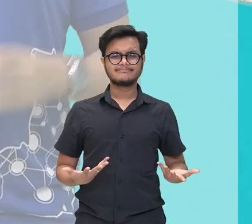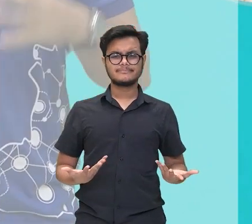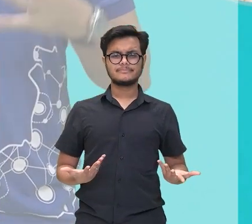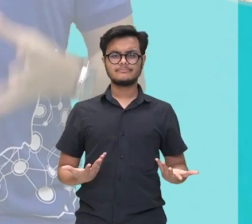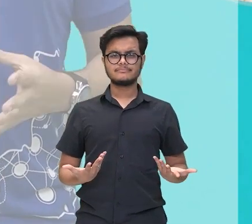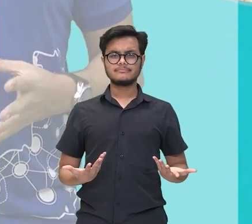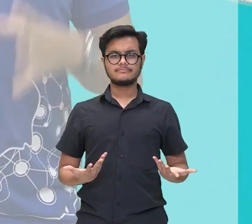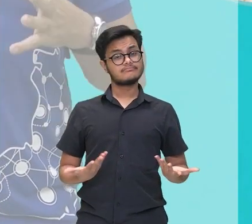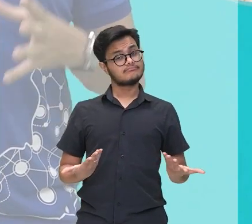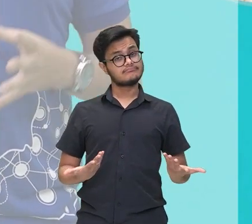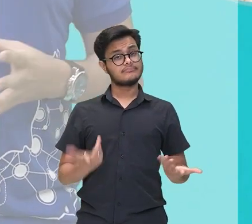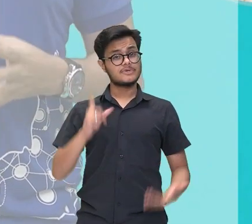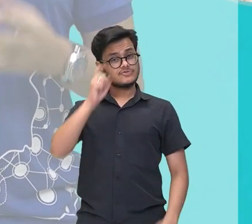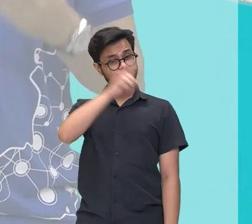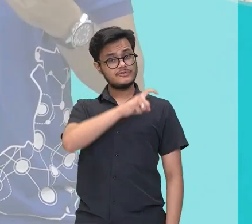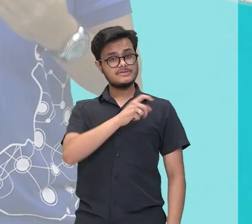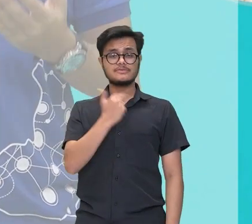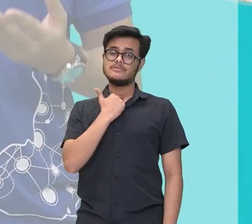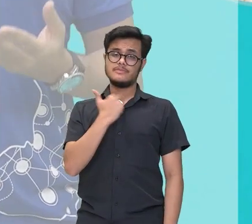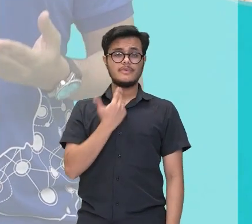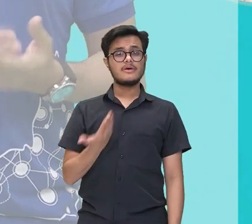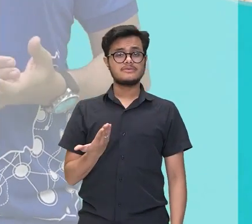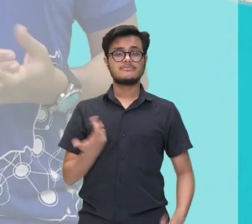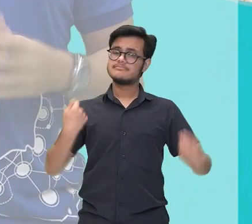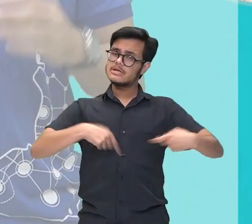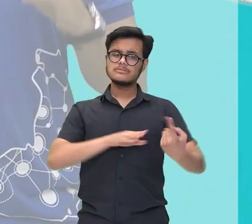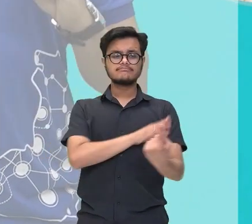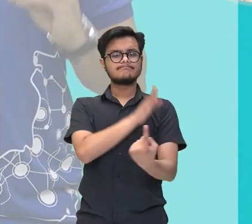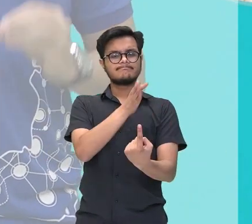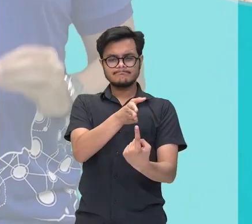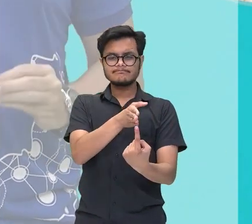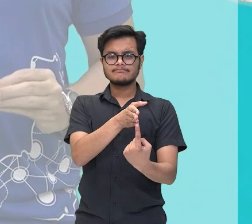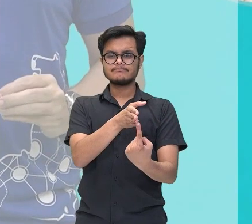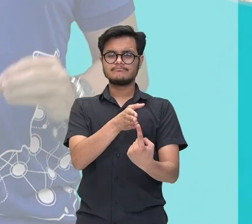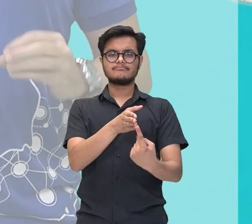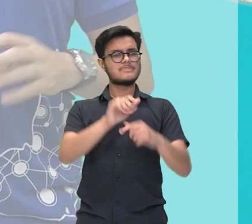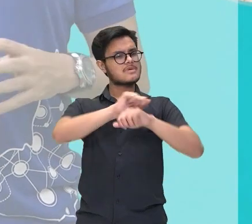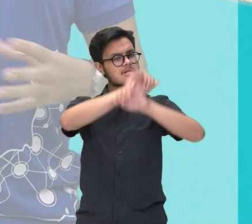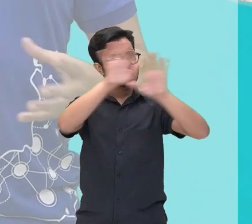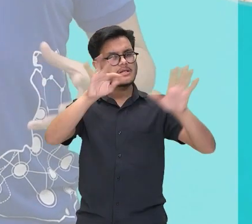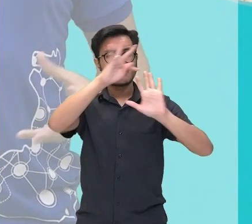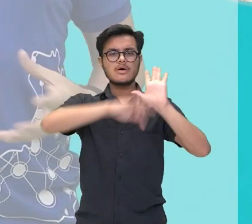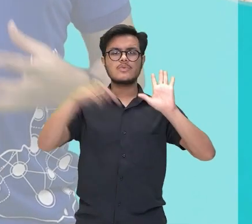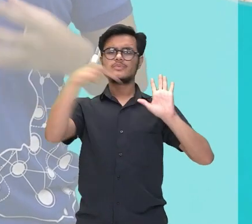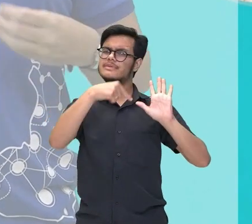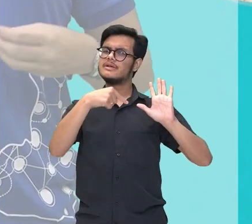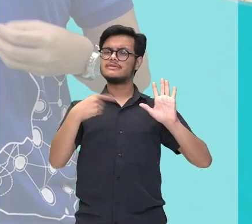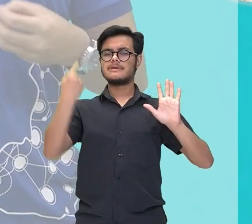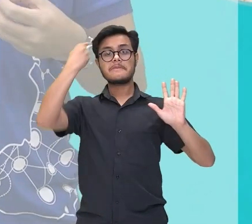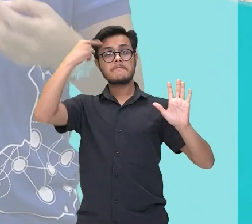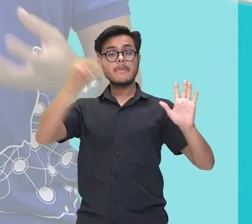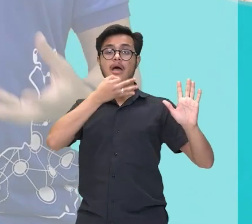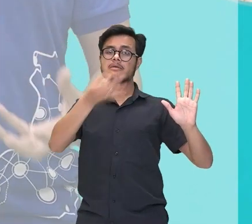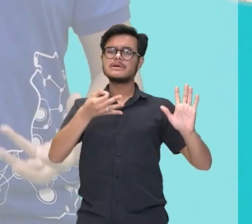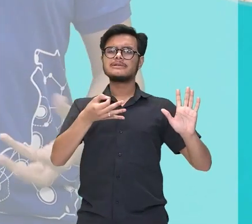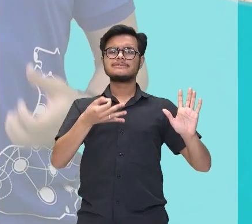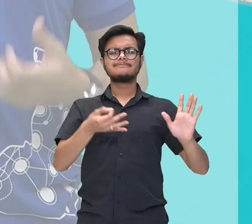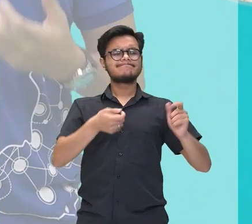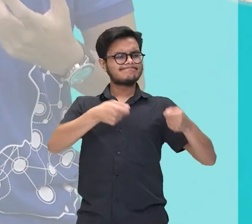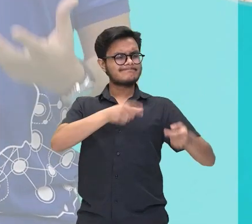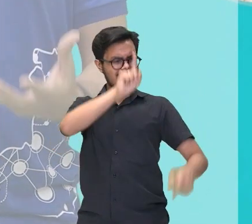coloquial. Exatamente, não pode. A gente tem que ser objetivo, a gente tem que ser claro, né, na nossa ideia, a gente tem que ser